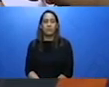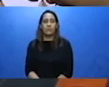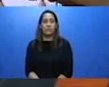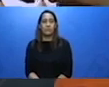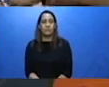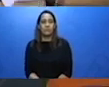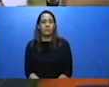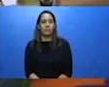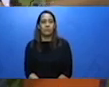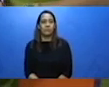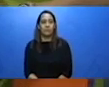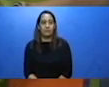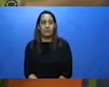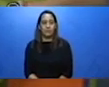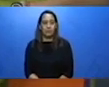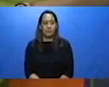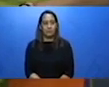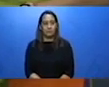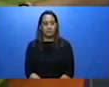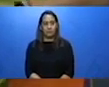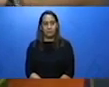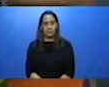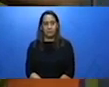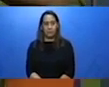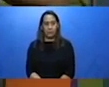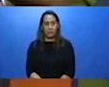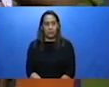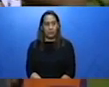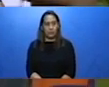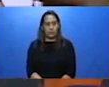desce. Ponto. O sal.